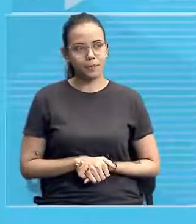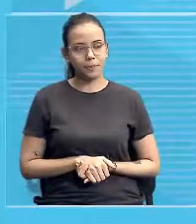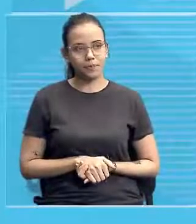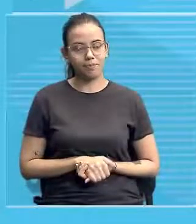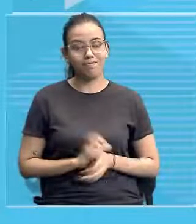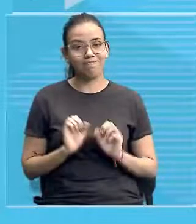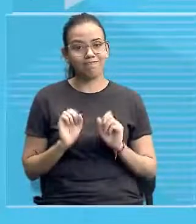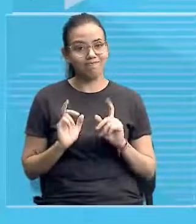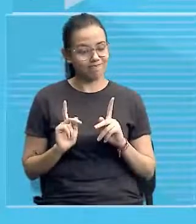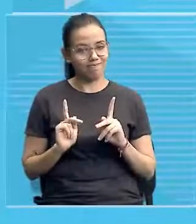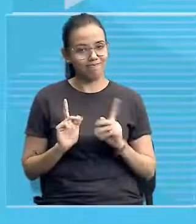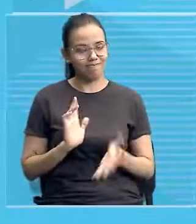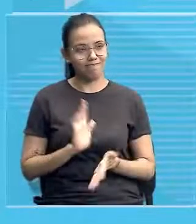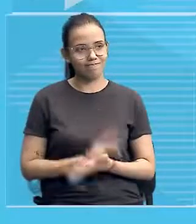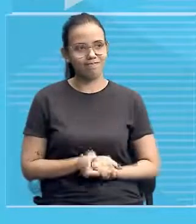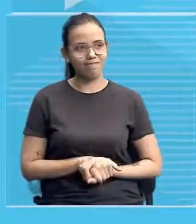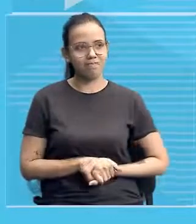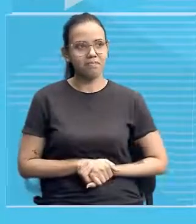Beleza?